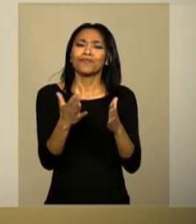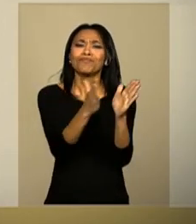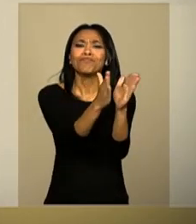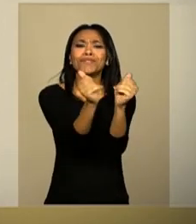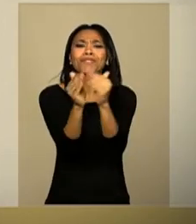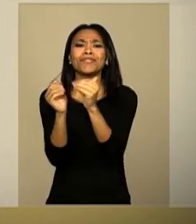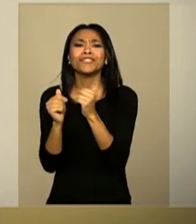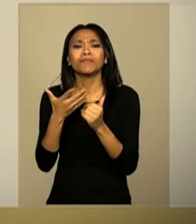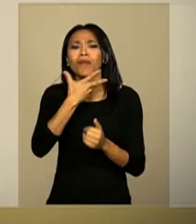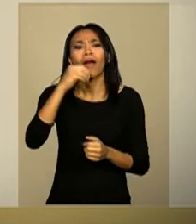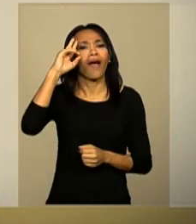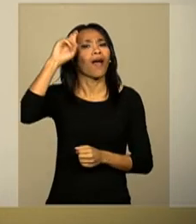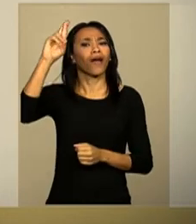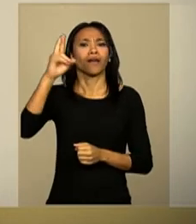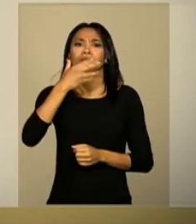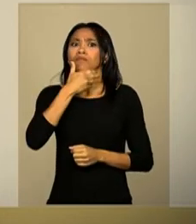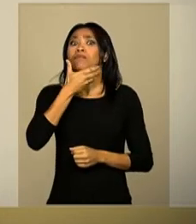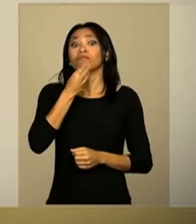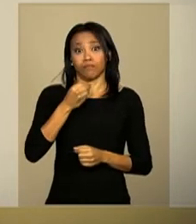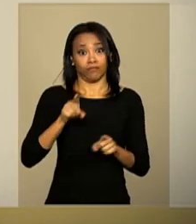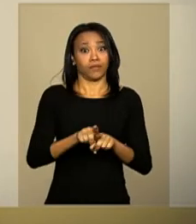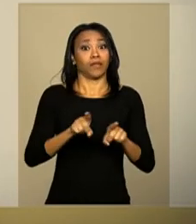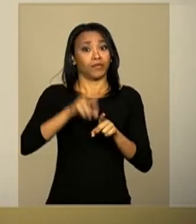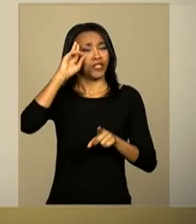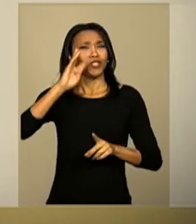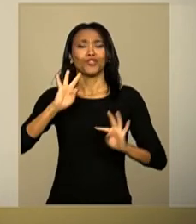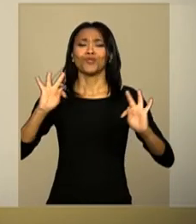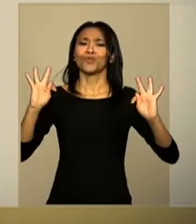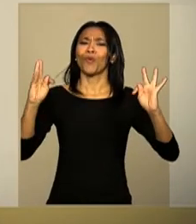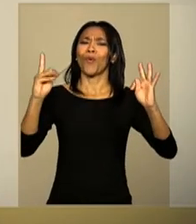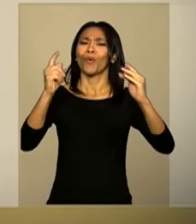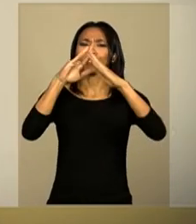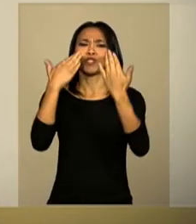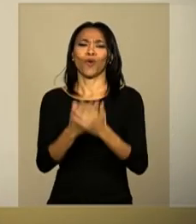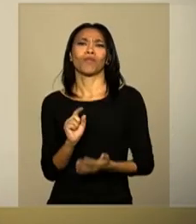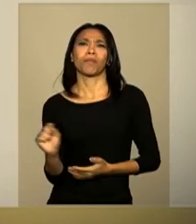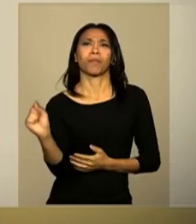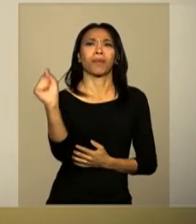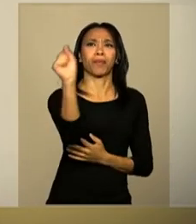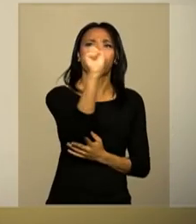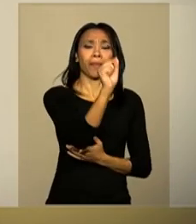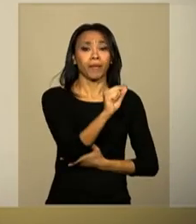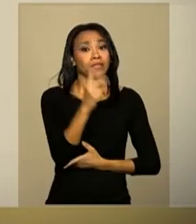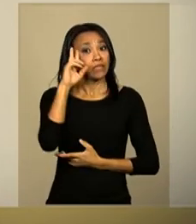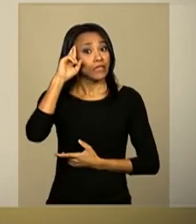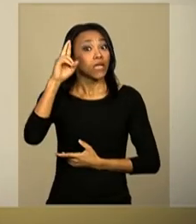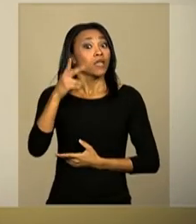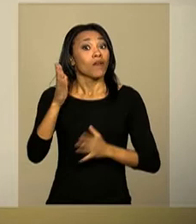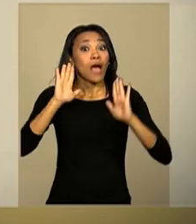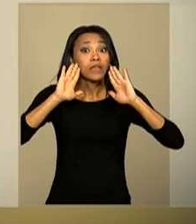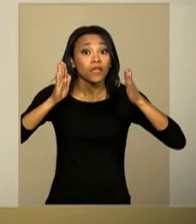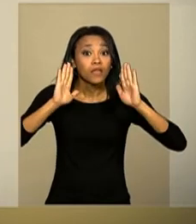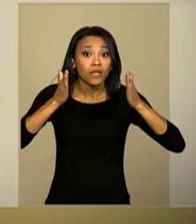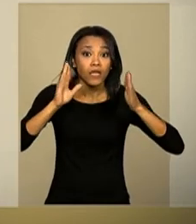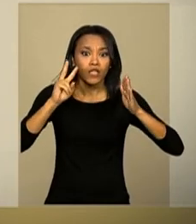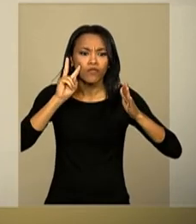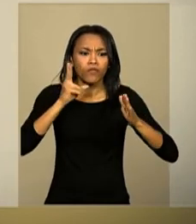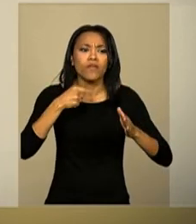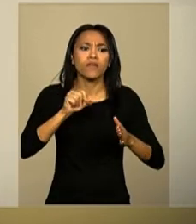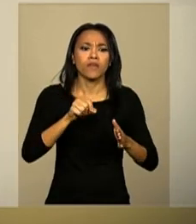fazer um apelo para as diretoras e os diretores de todas as escolas do nosso país que fiquem atentos às necessidades